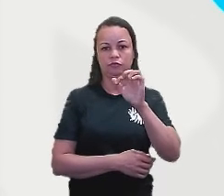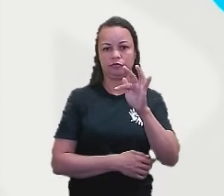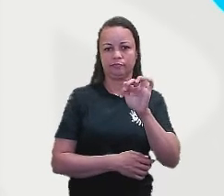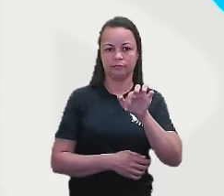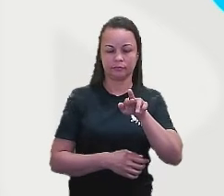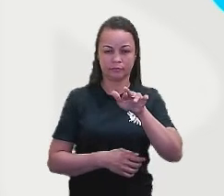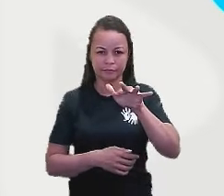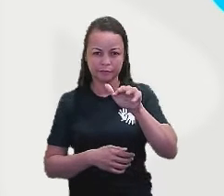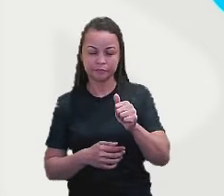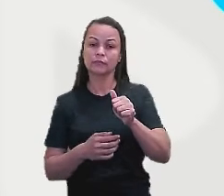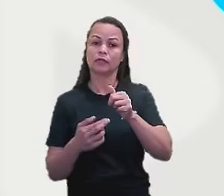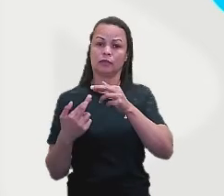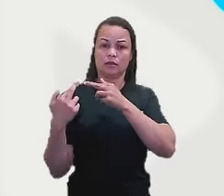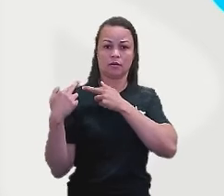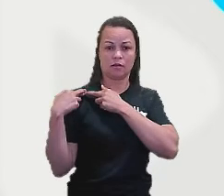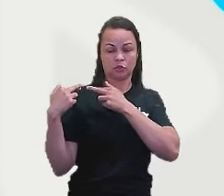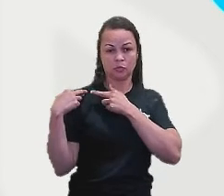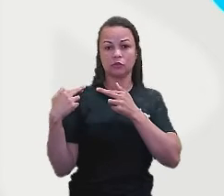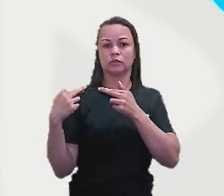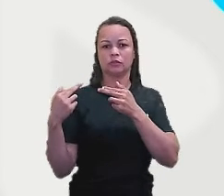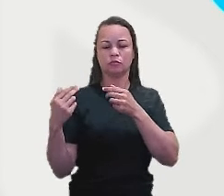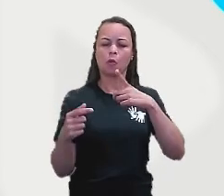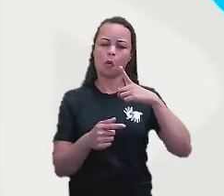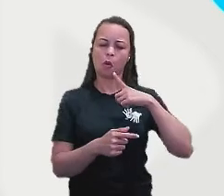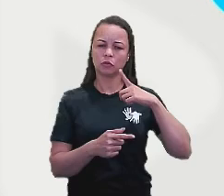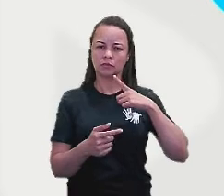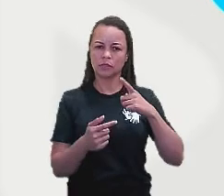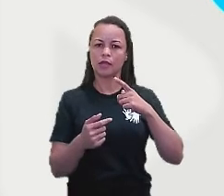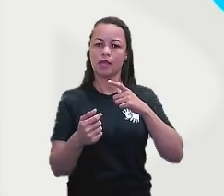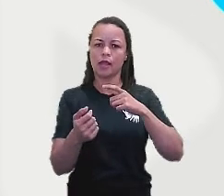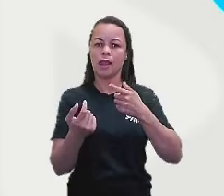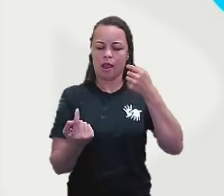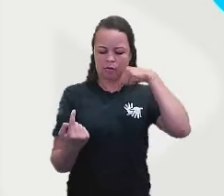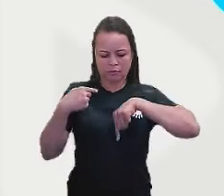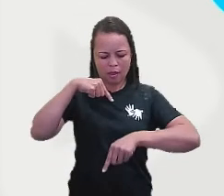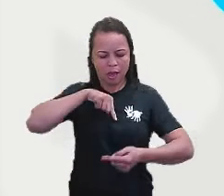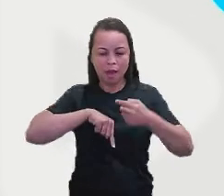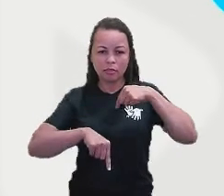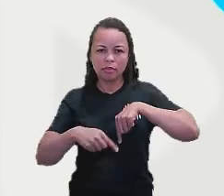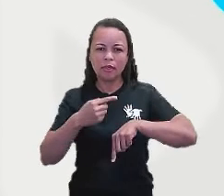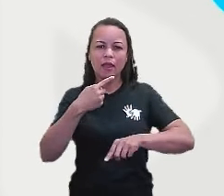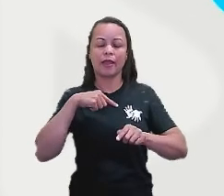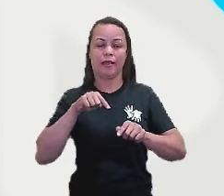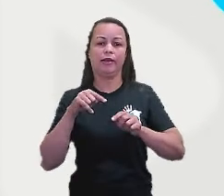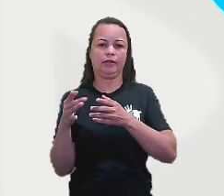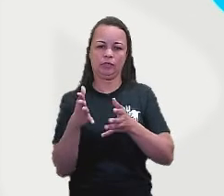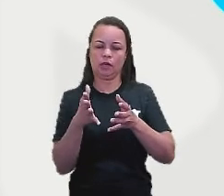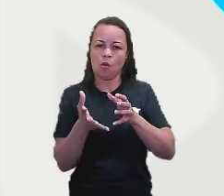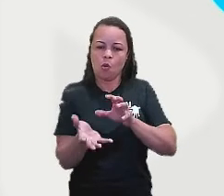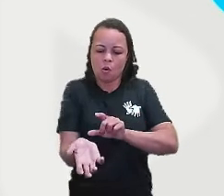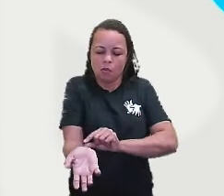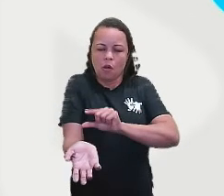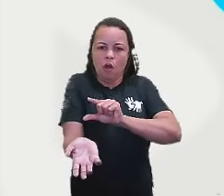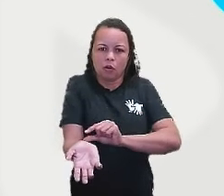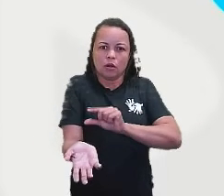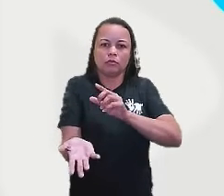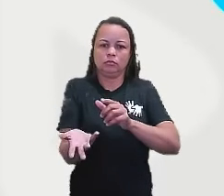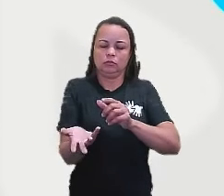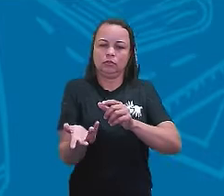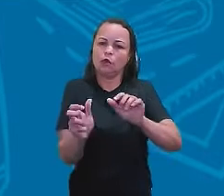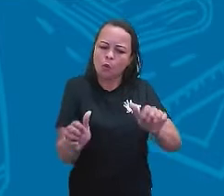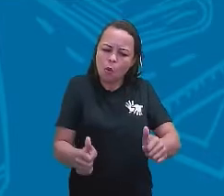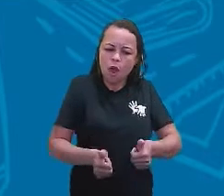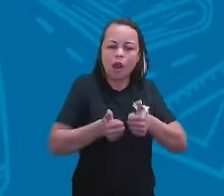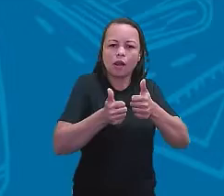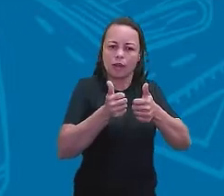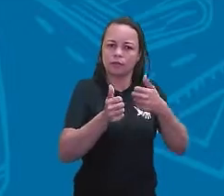pressões responsável por manter as artérias e demais vasos não colapsados. Com qualidade